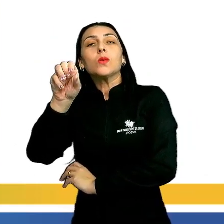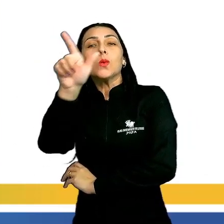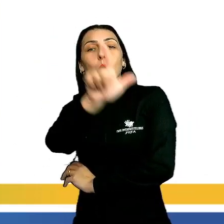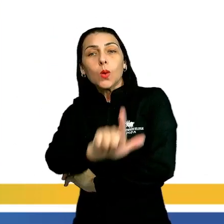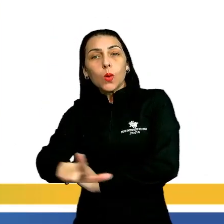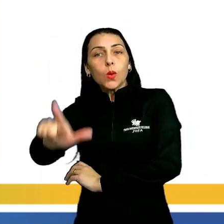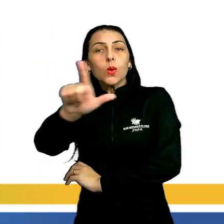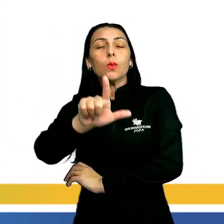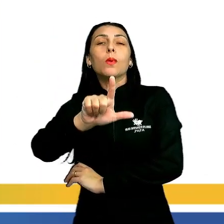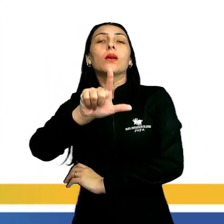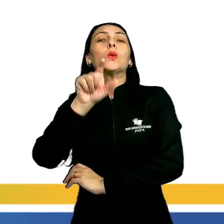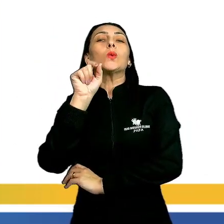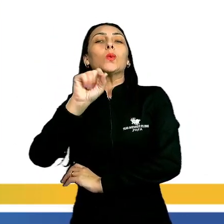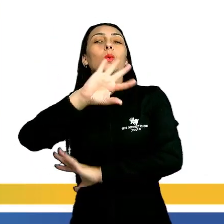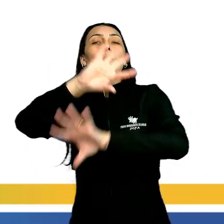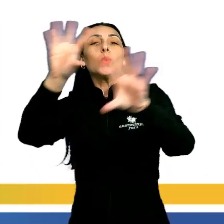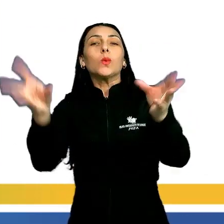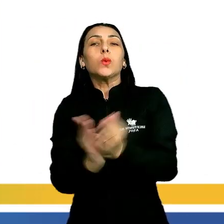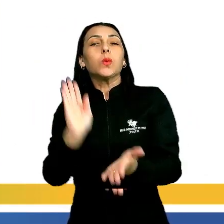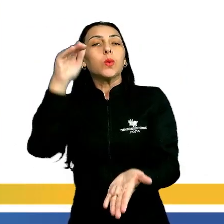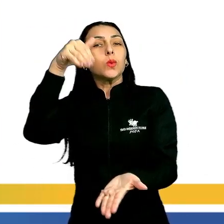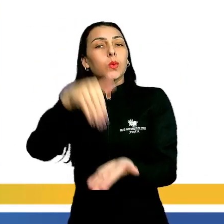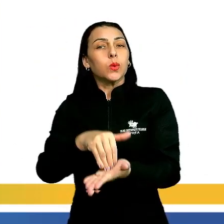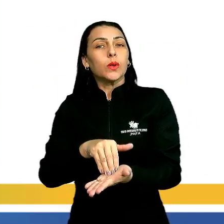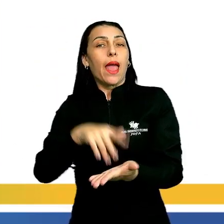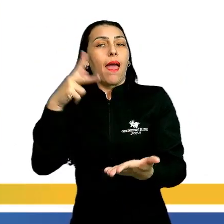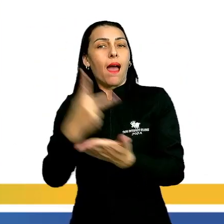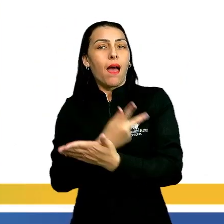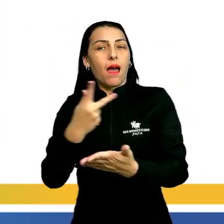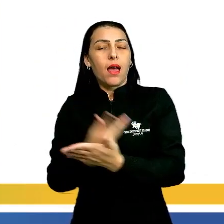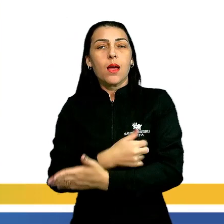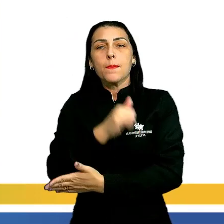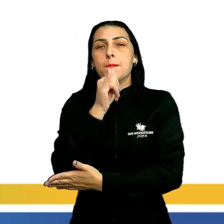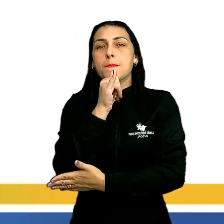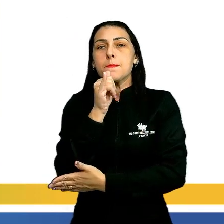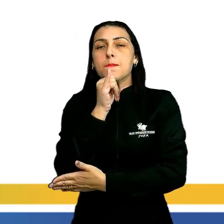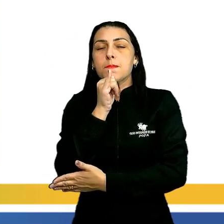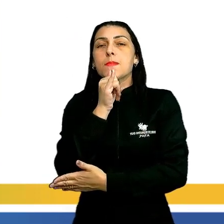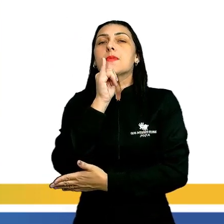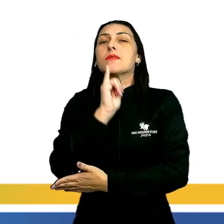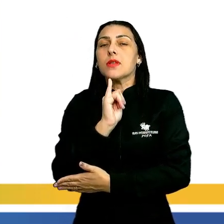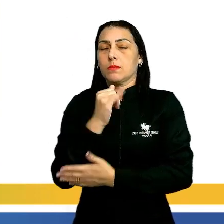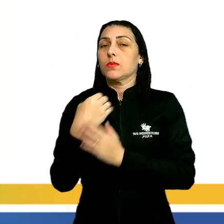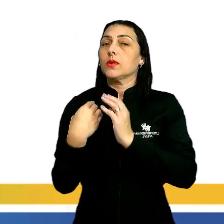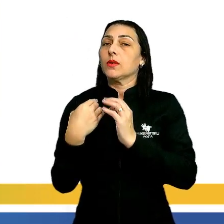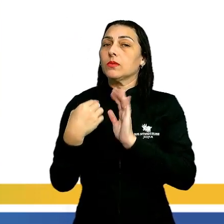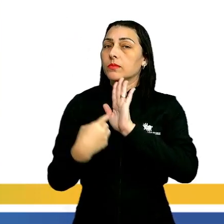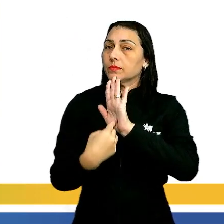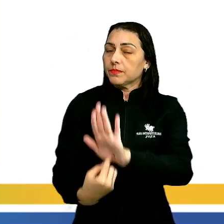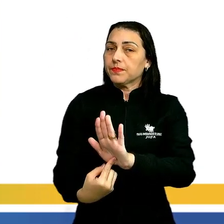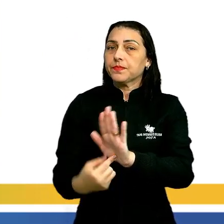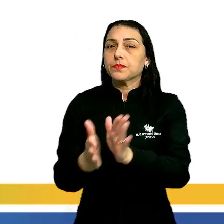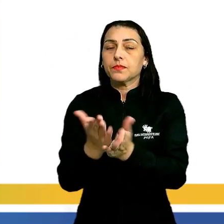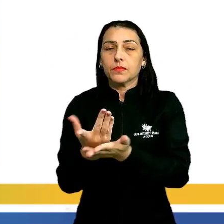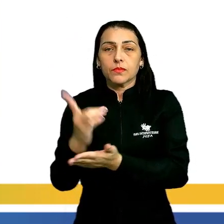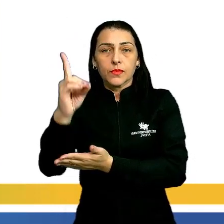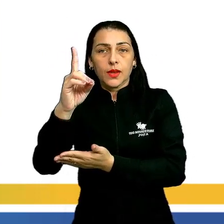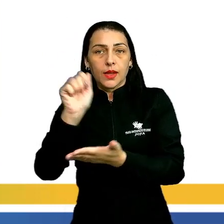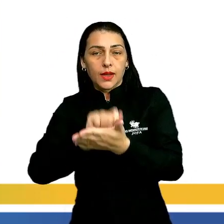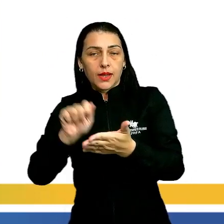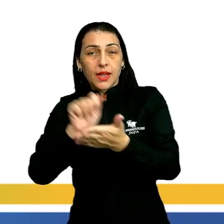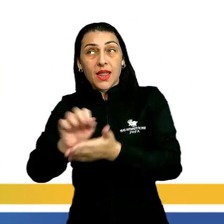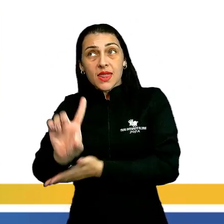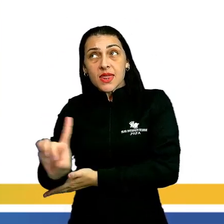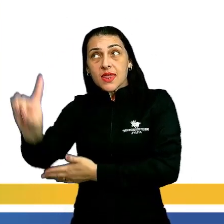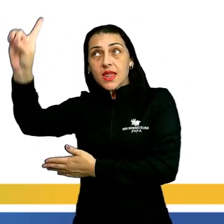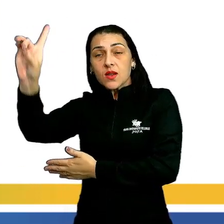gerar conclusões equivocadas, sem validade, como no exemplo que nós temos aí. Na Bíblia está escrito que Deus